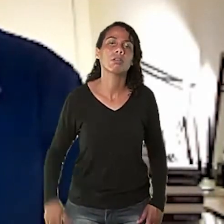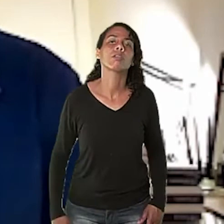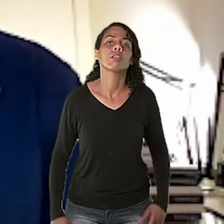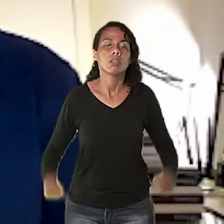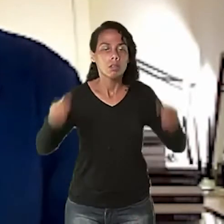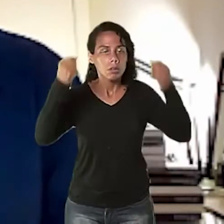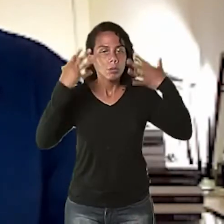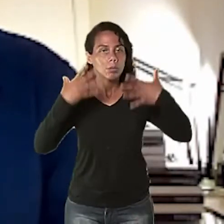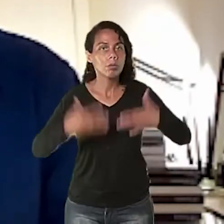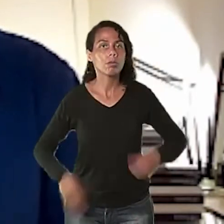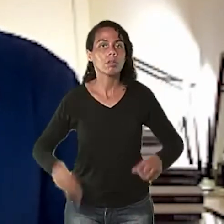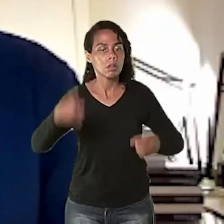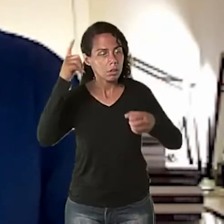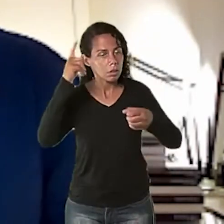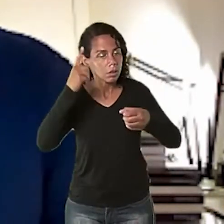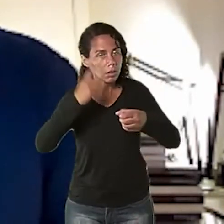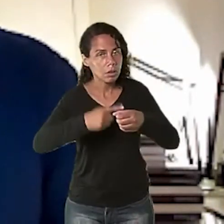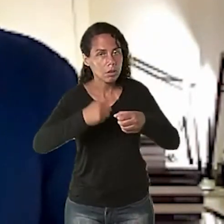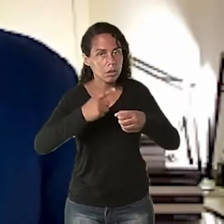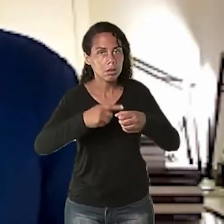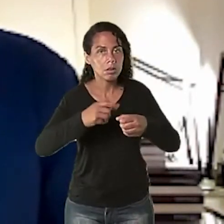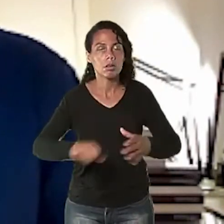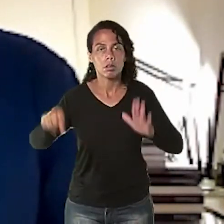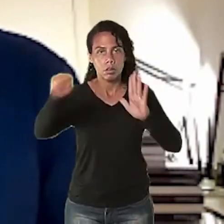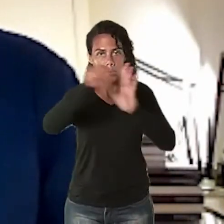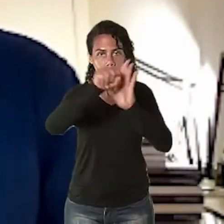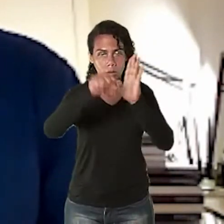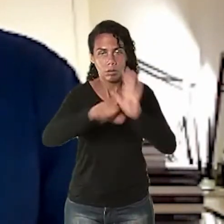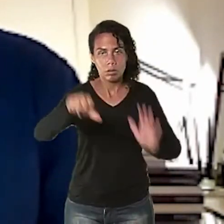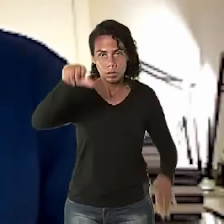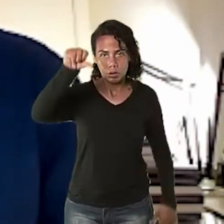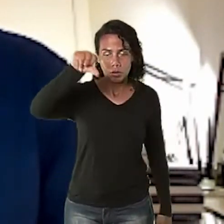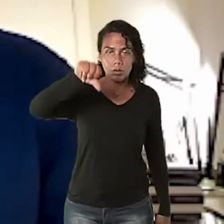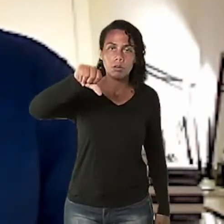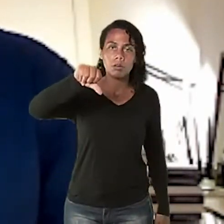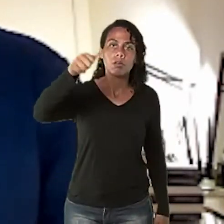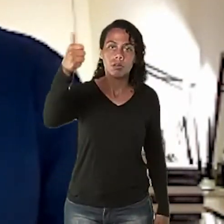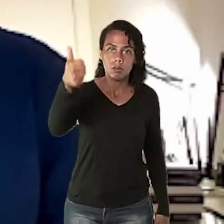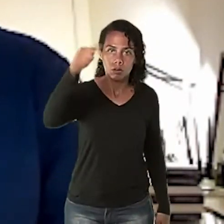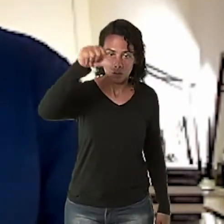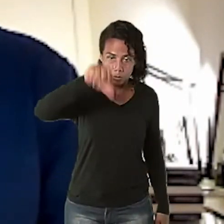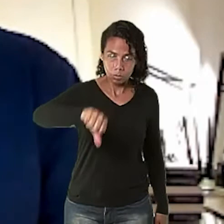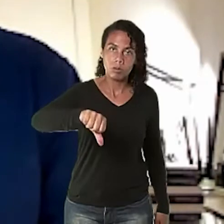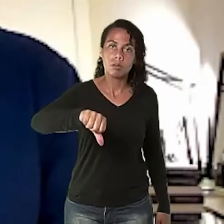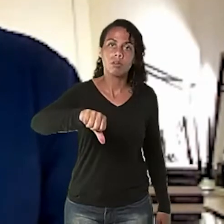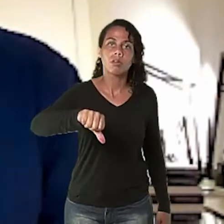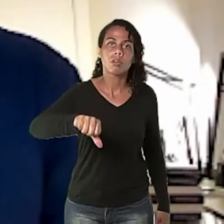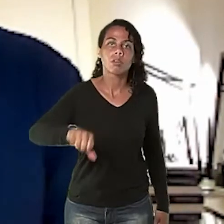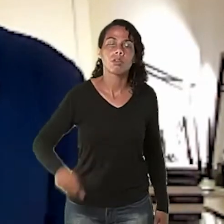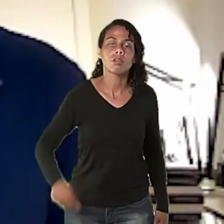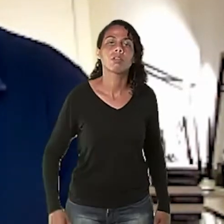nesses cristais, que está online. Será que a gente consegue